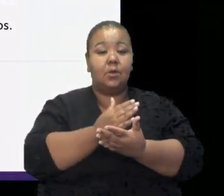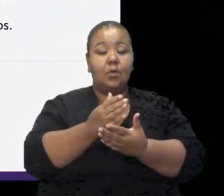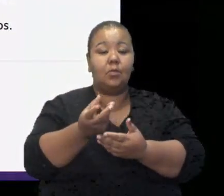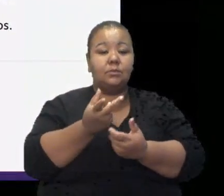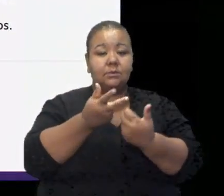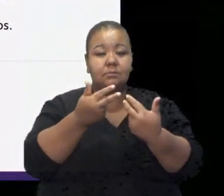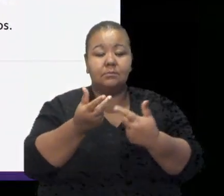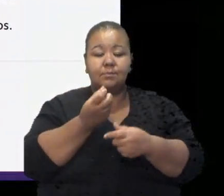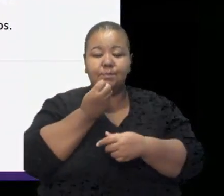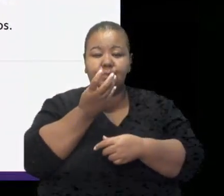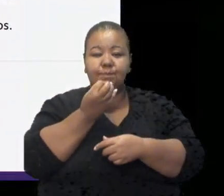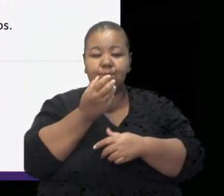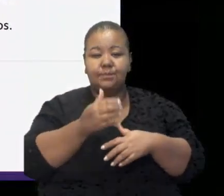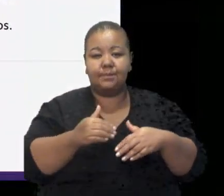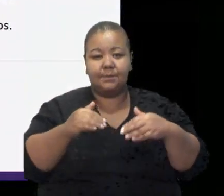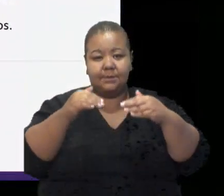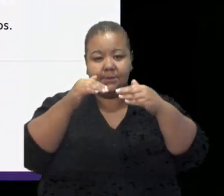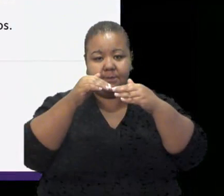da padronização.